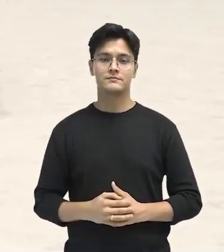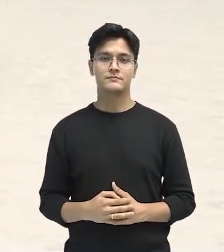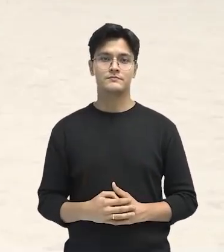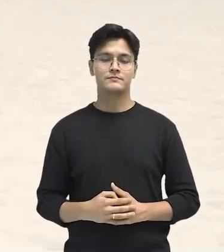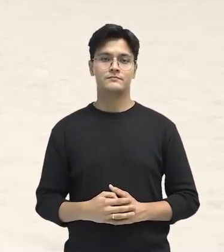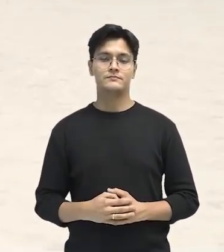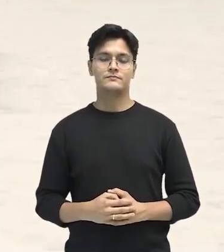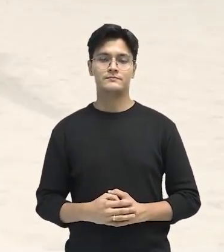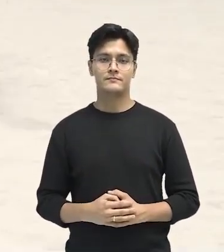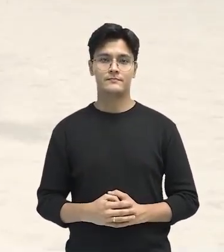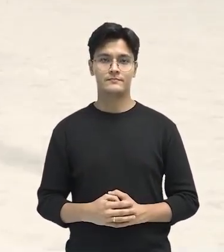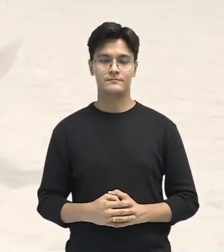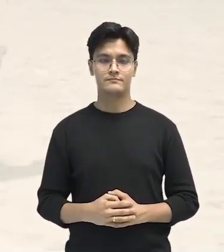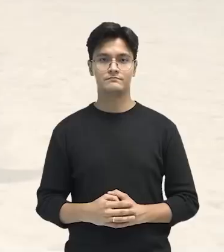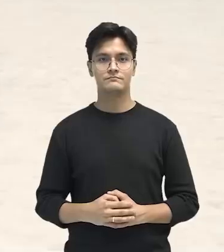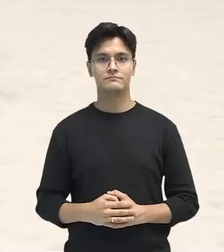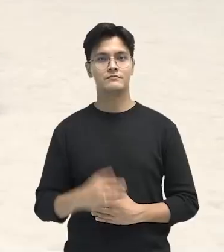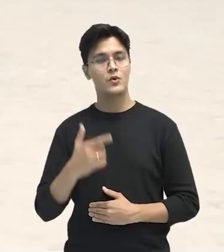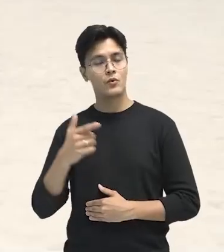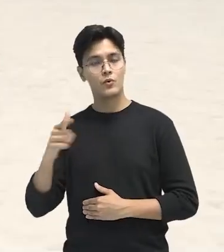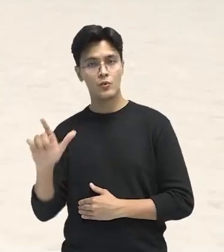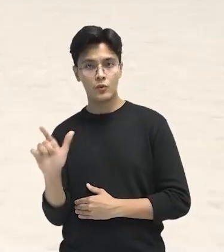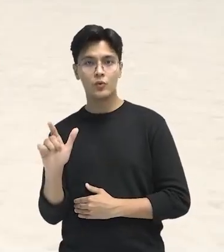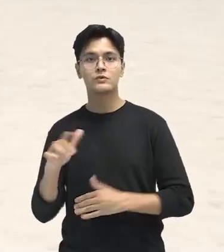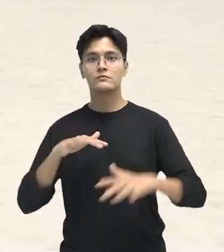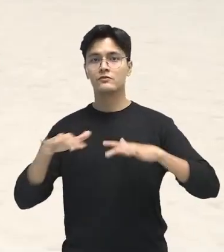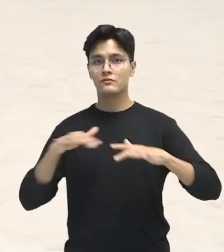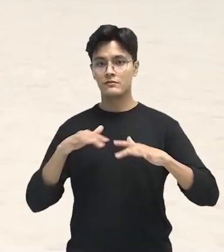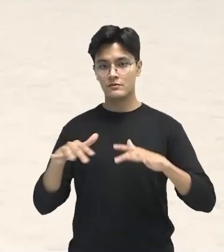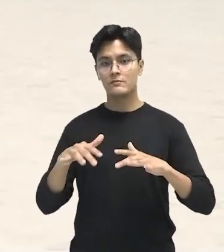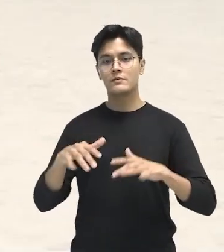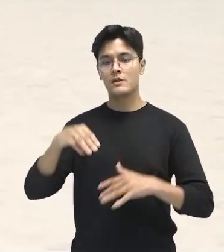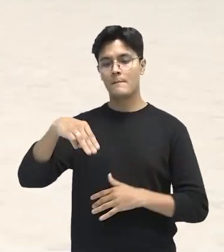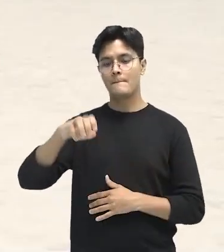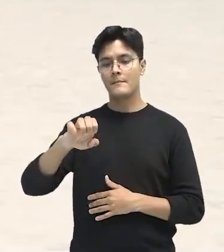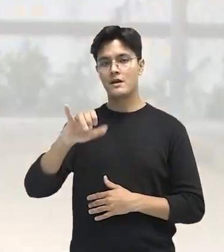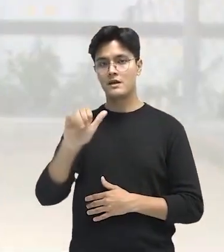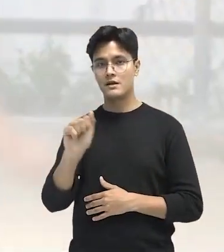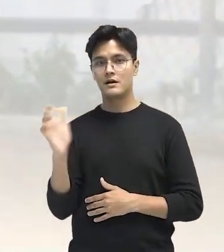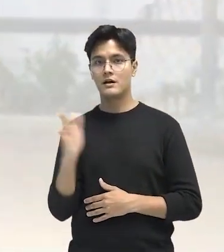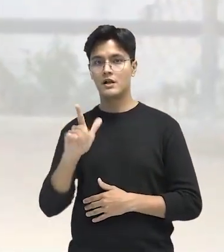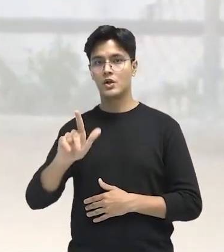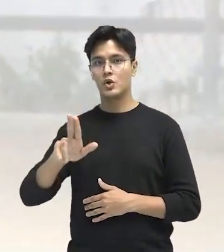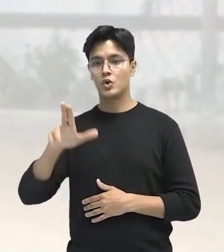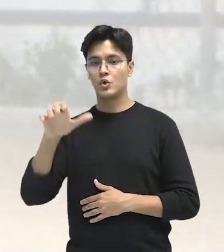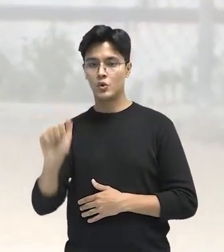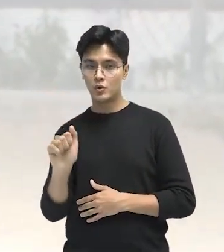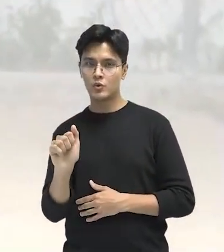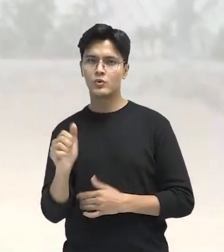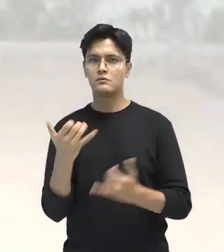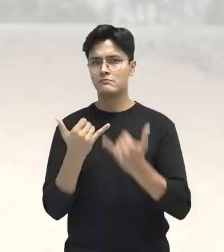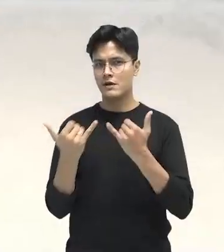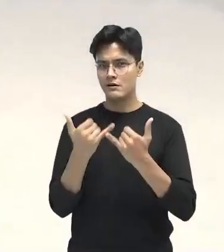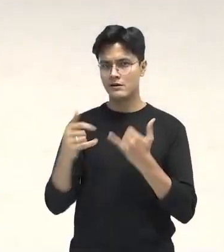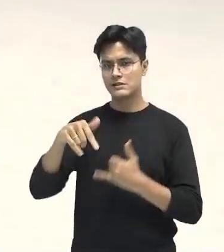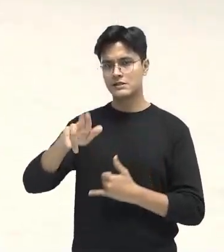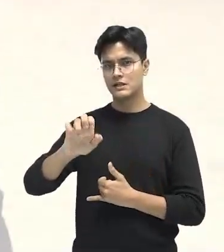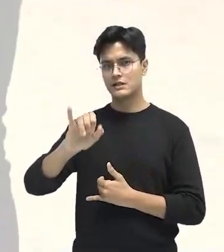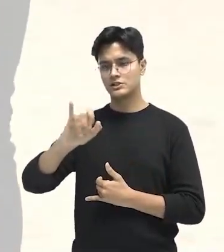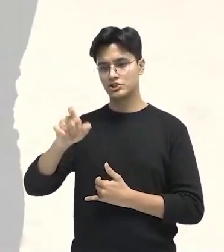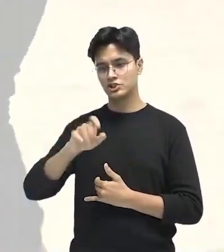adversário. Outro golpe é a meia-lua. A meia-lua é igual à